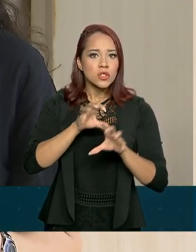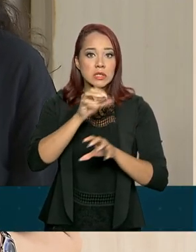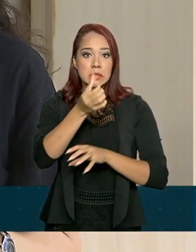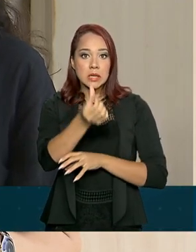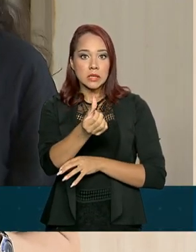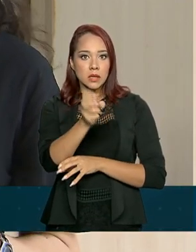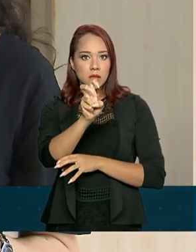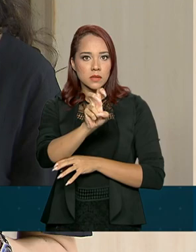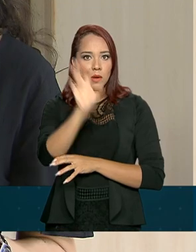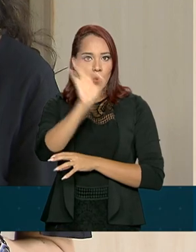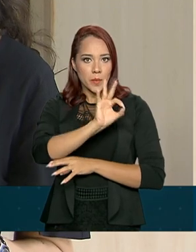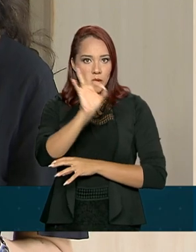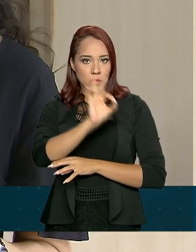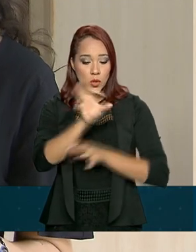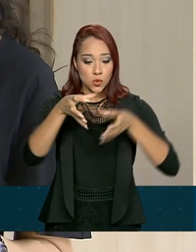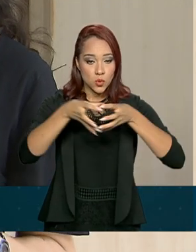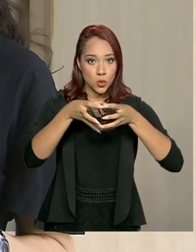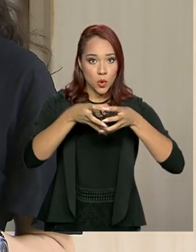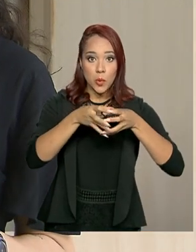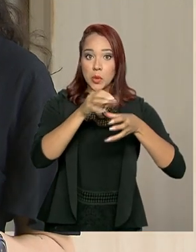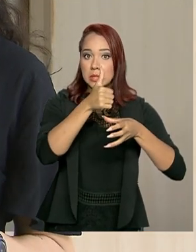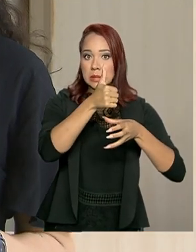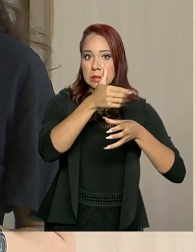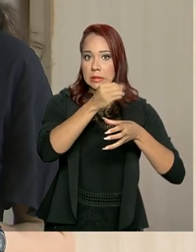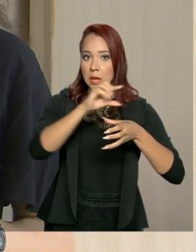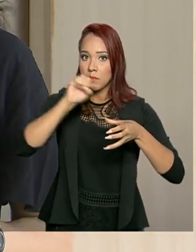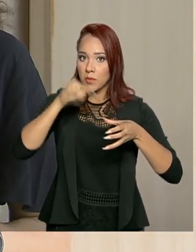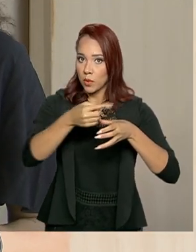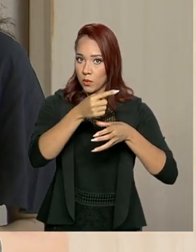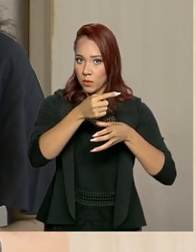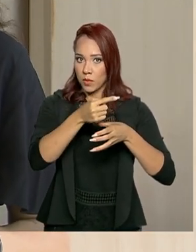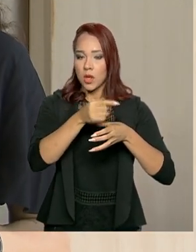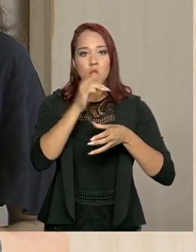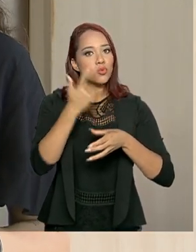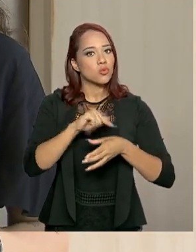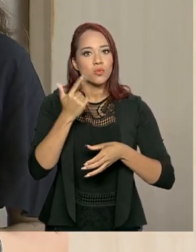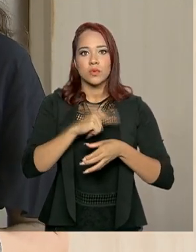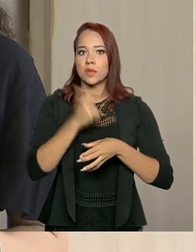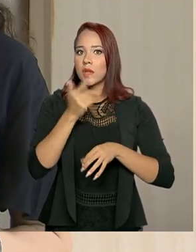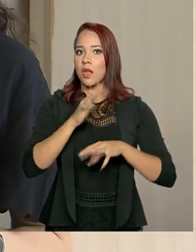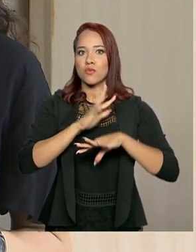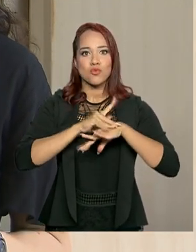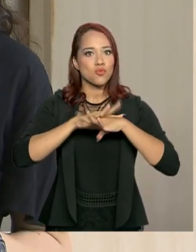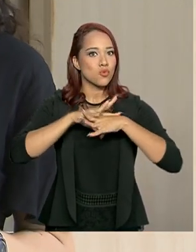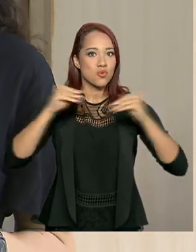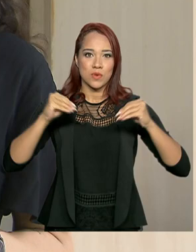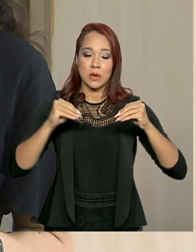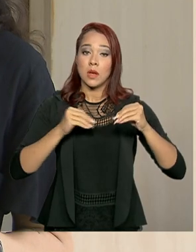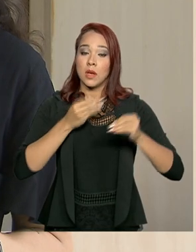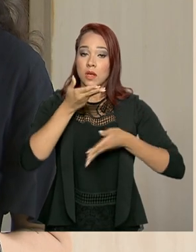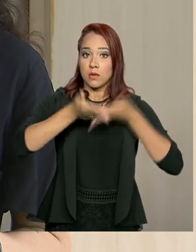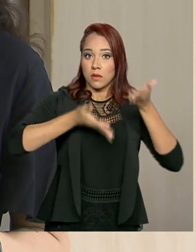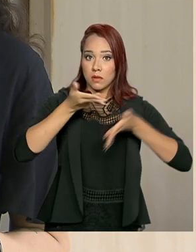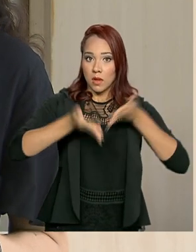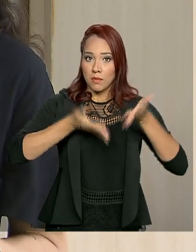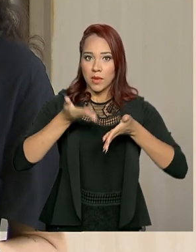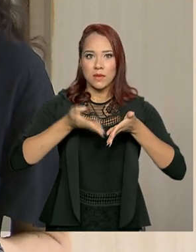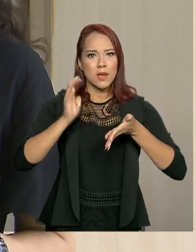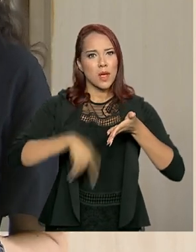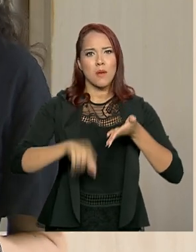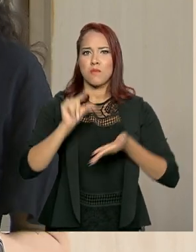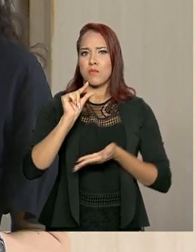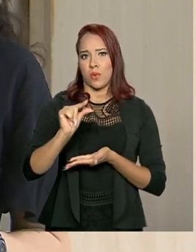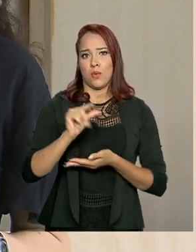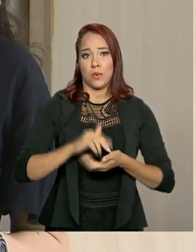pessoas em cada grupo de 100 mil indivíduos. Não tem cura e as opções de tratamento disponíveis são muito